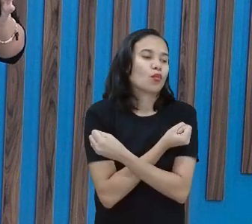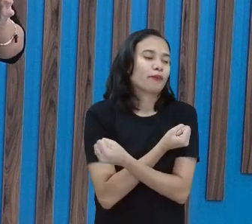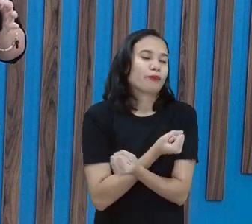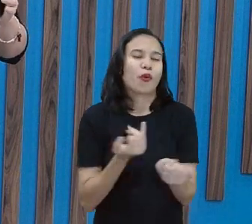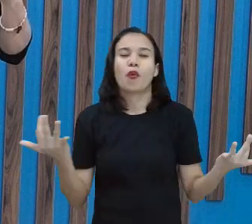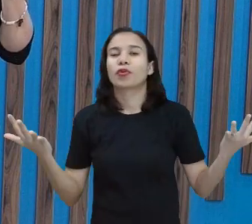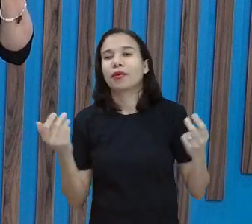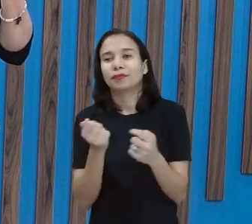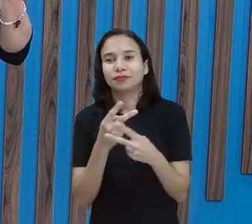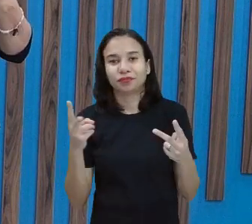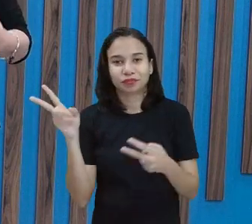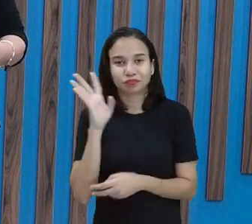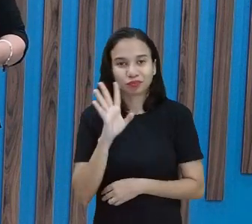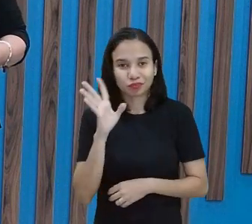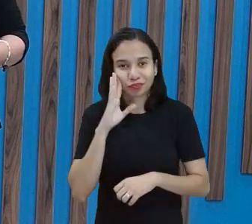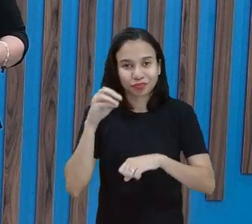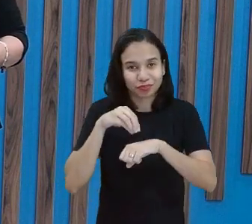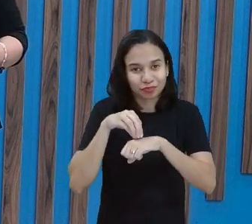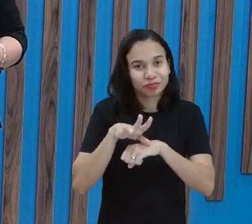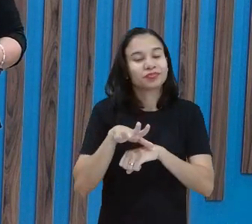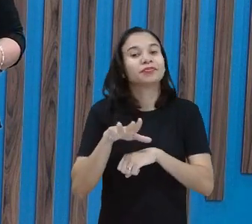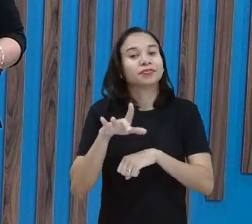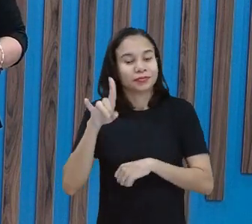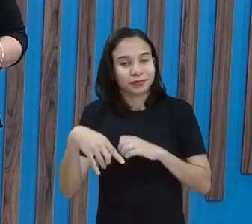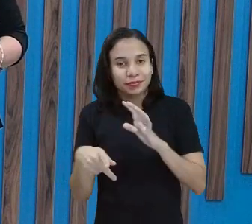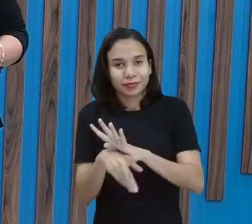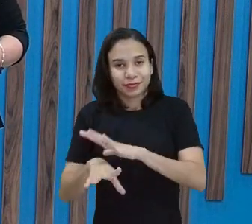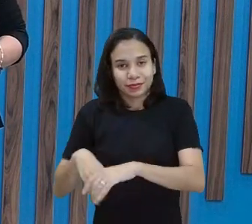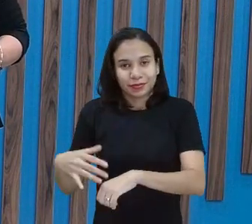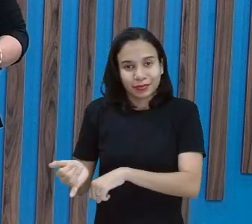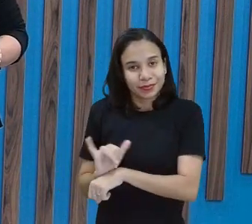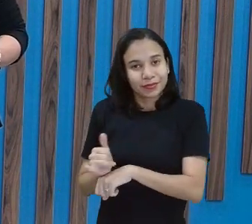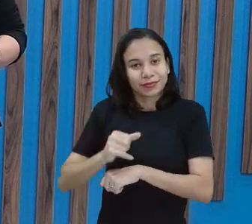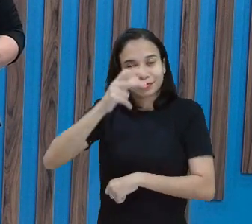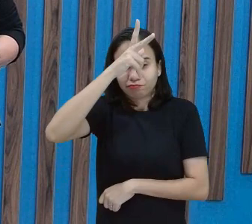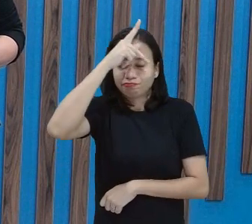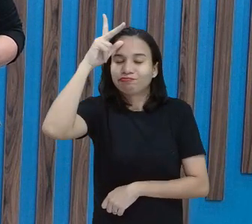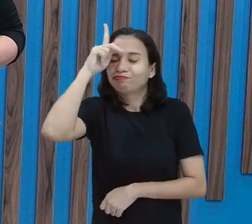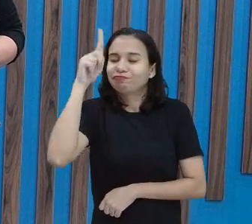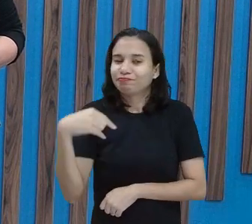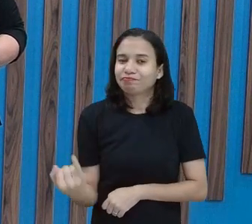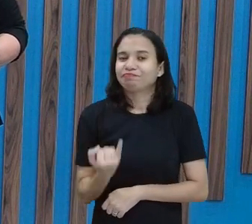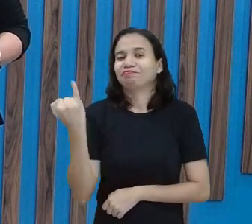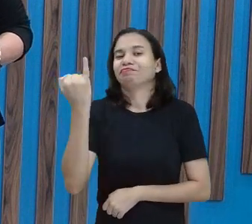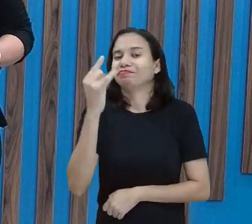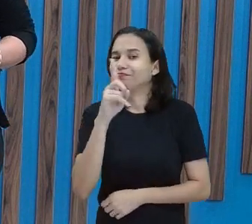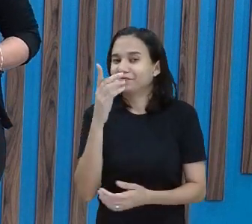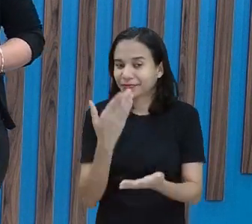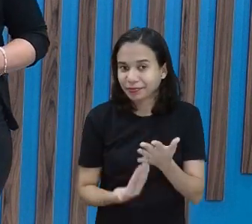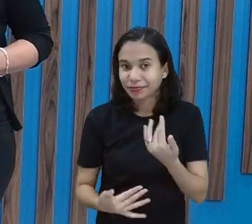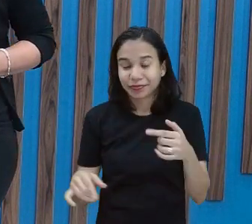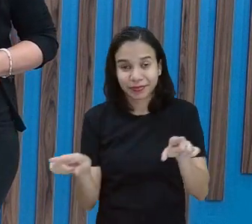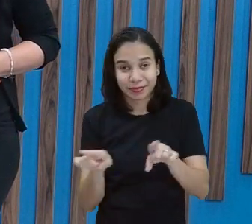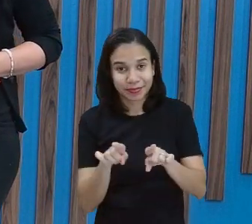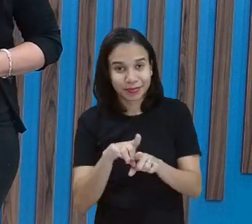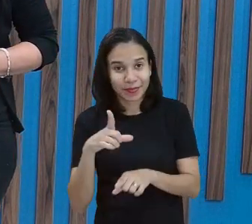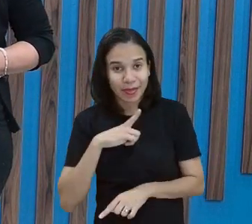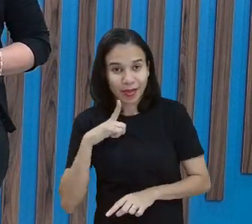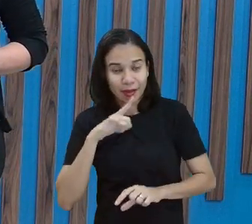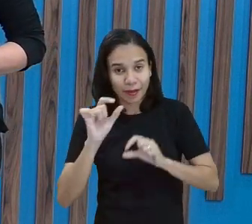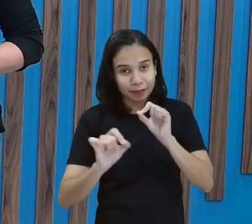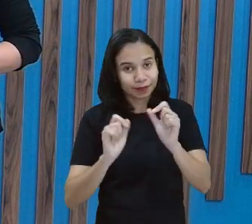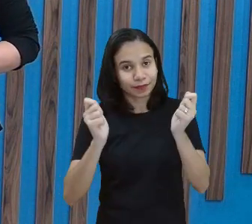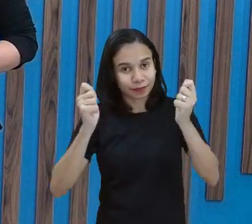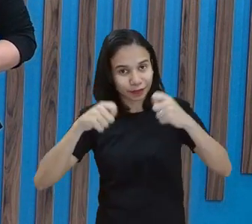coisa legal, várias dicas. Gente, o canal da Prefeitura é uma riqueza, não perde, tá? Você também tem